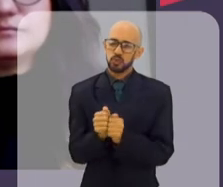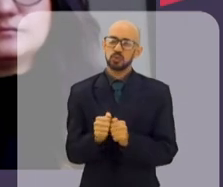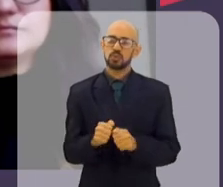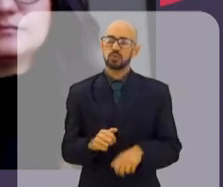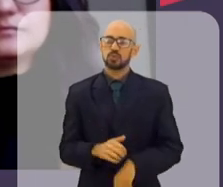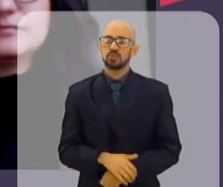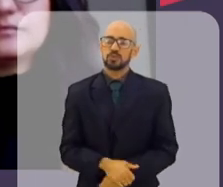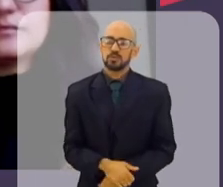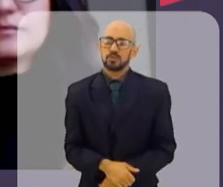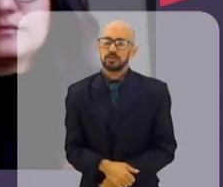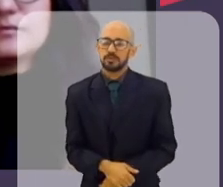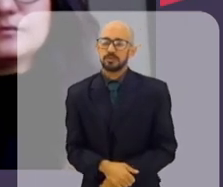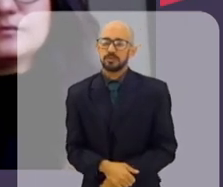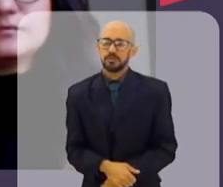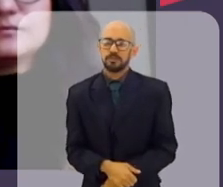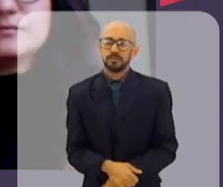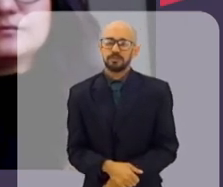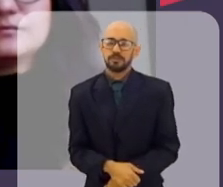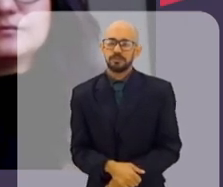para o debate filosófico.